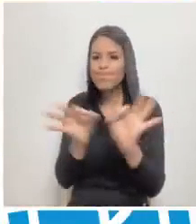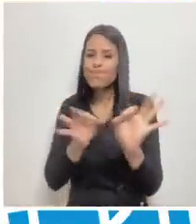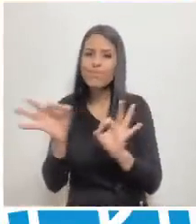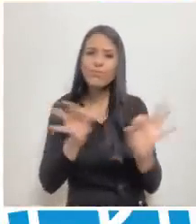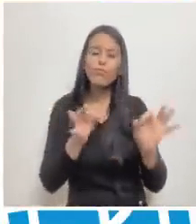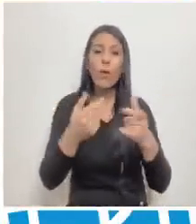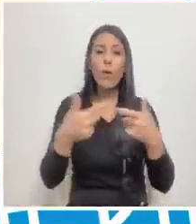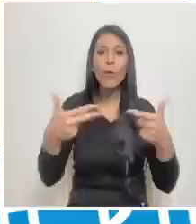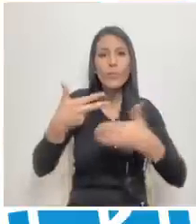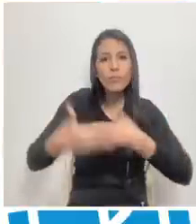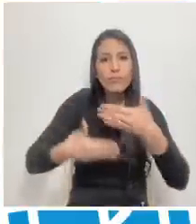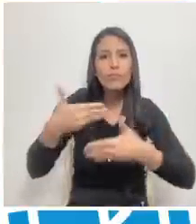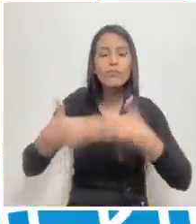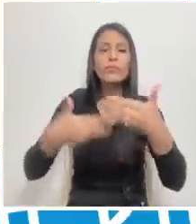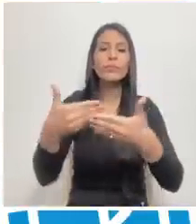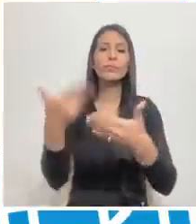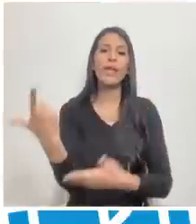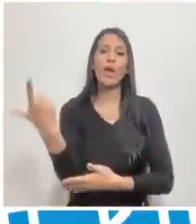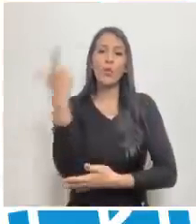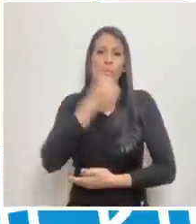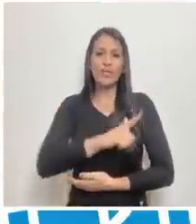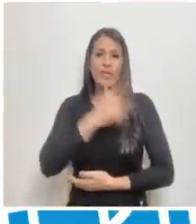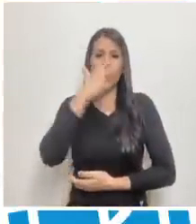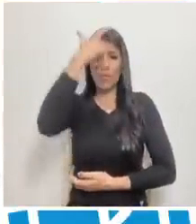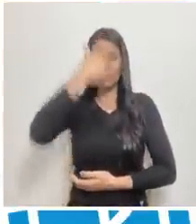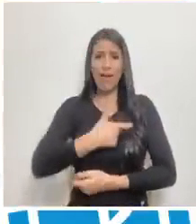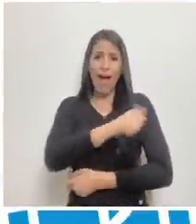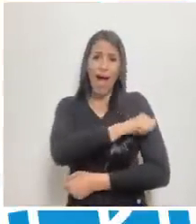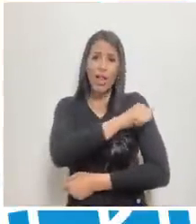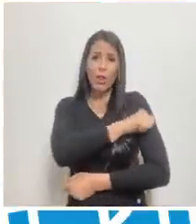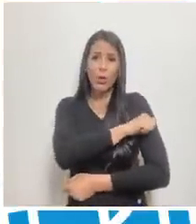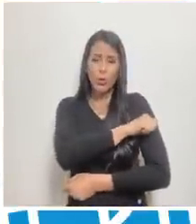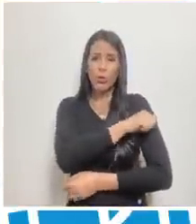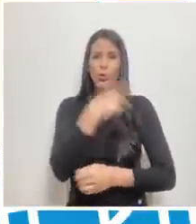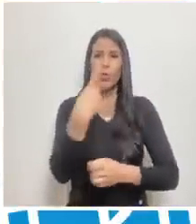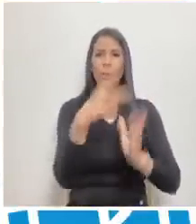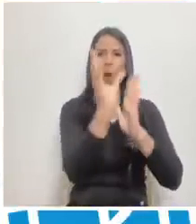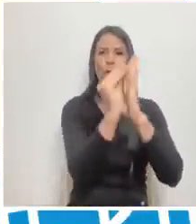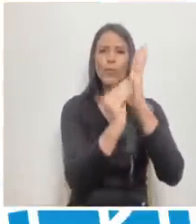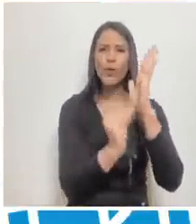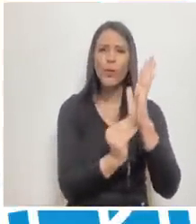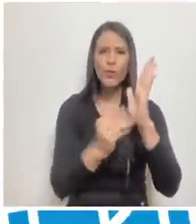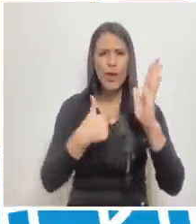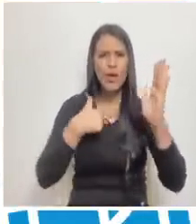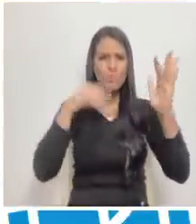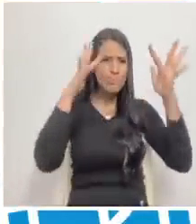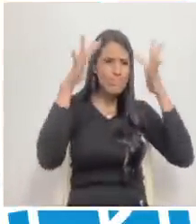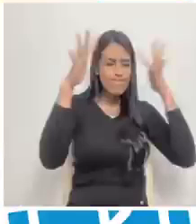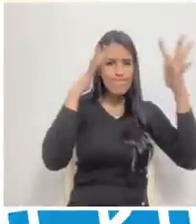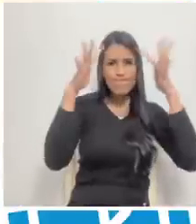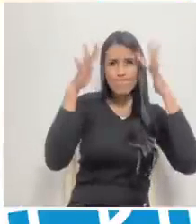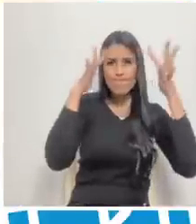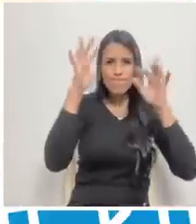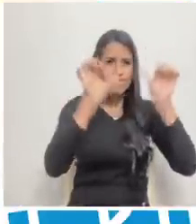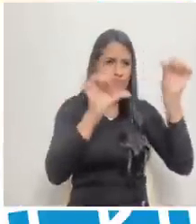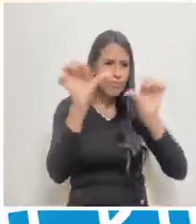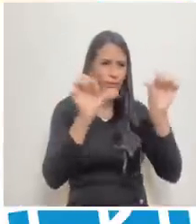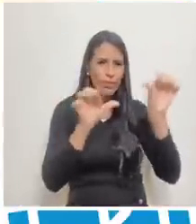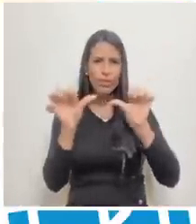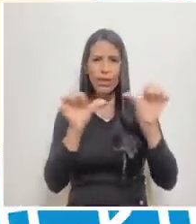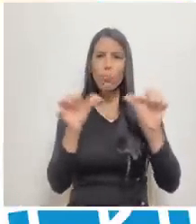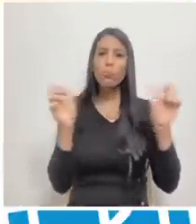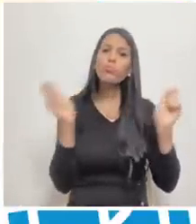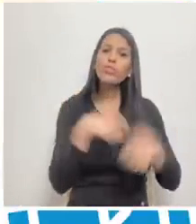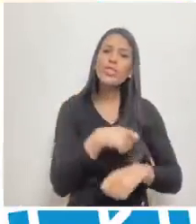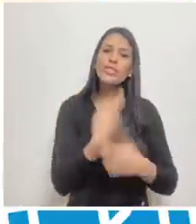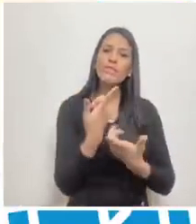modalidade do garoto interagir com o conteúdo, interagir com a máquina, poder ter respostas e